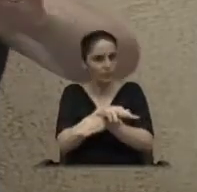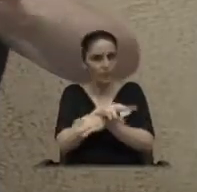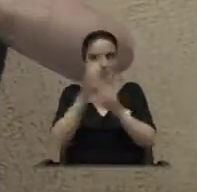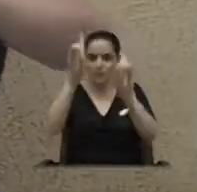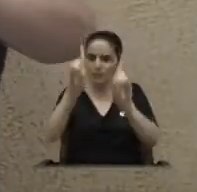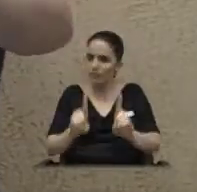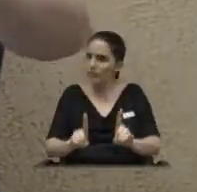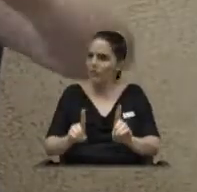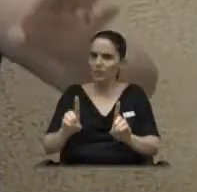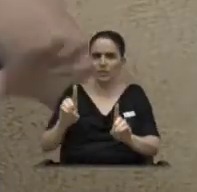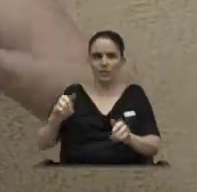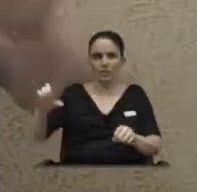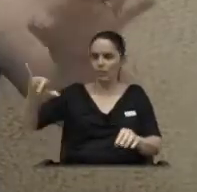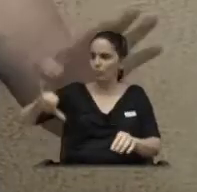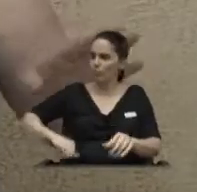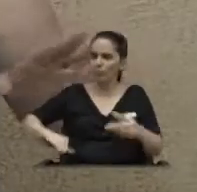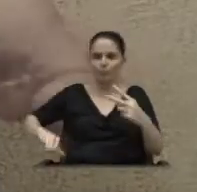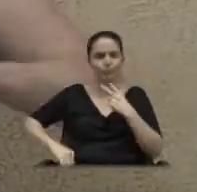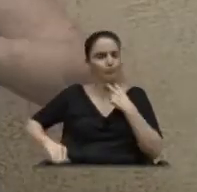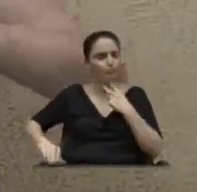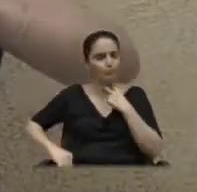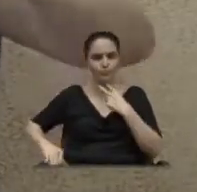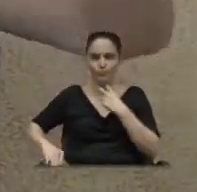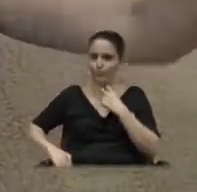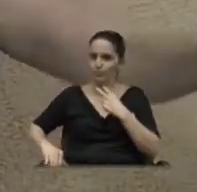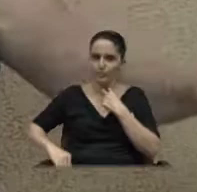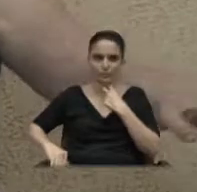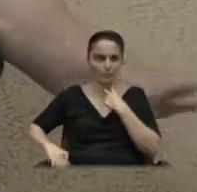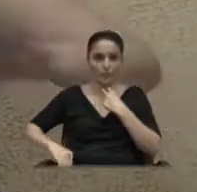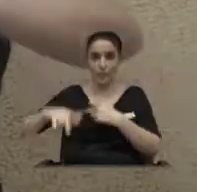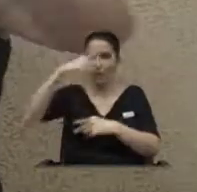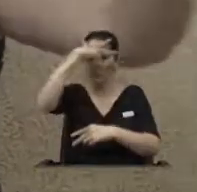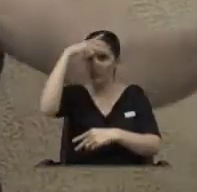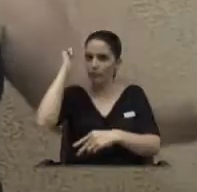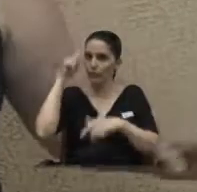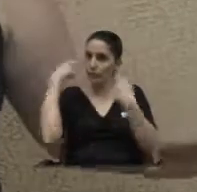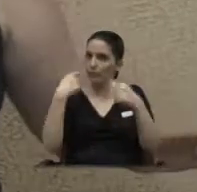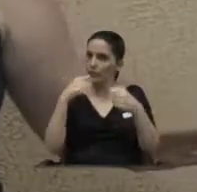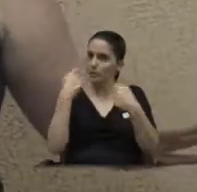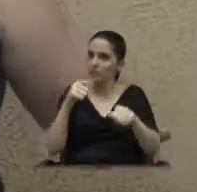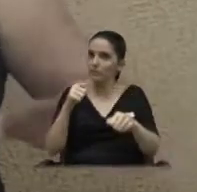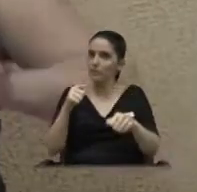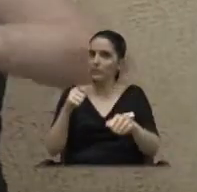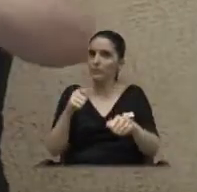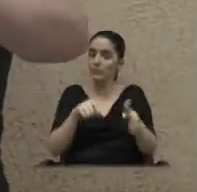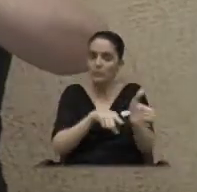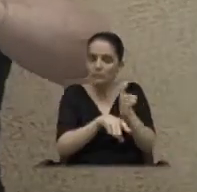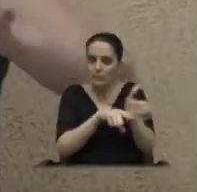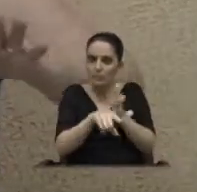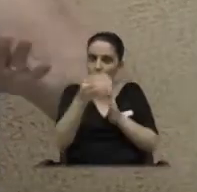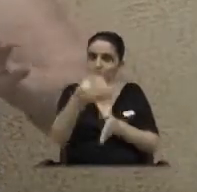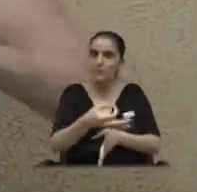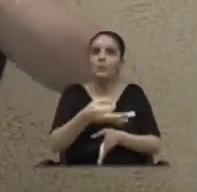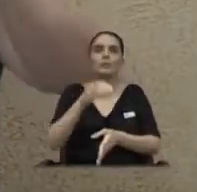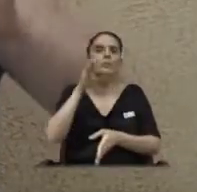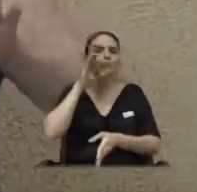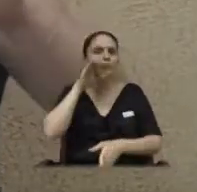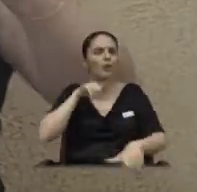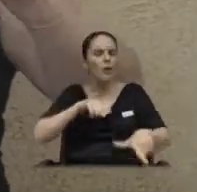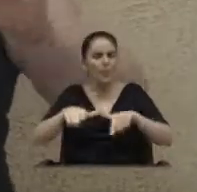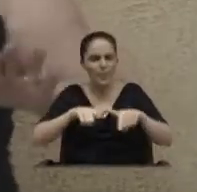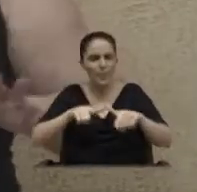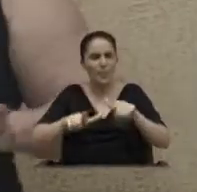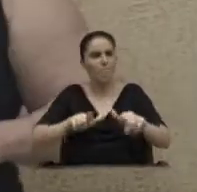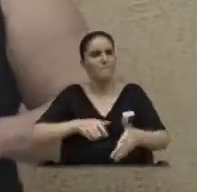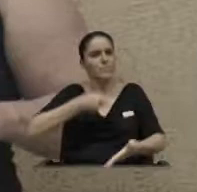podem sofrer com 4, 5 que está dando problema. É um problema da prefeitura e ela que resolva isso. Eu vou trabalhar nisso sempre, vou bater